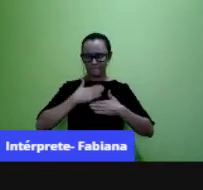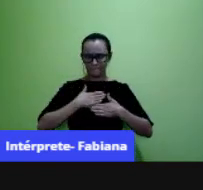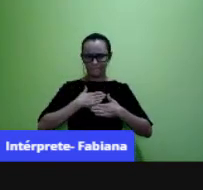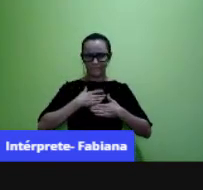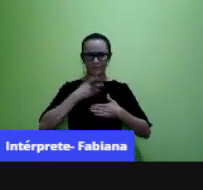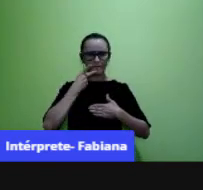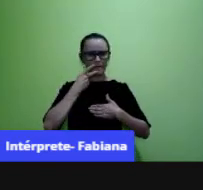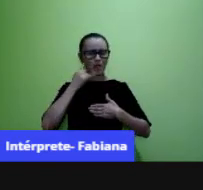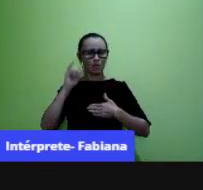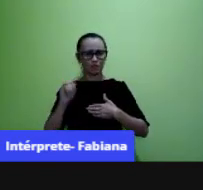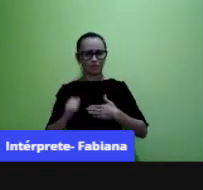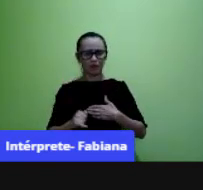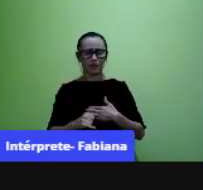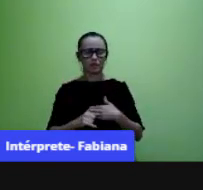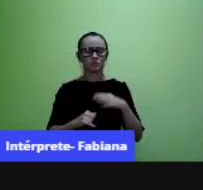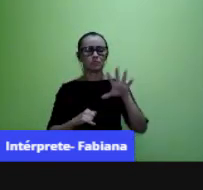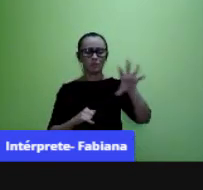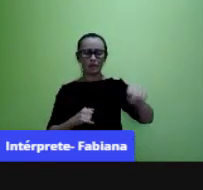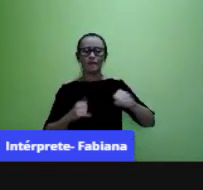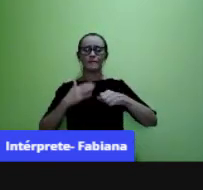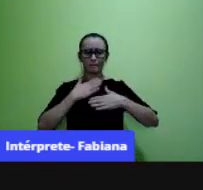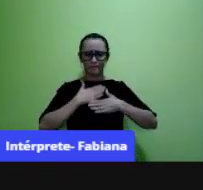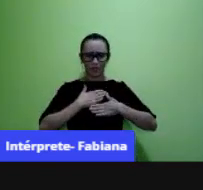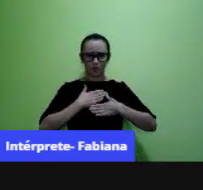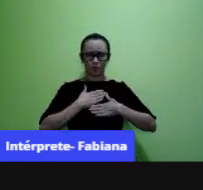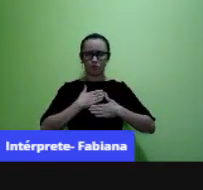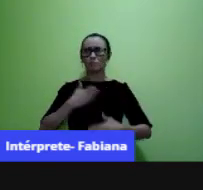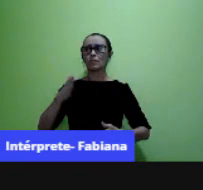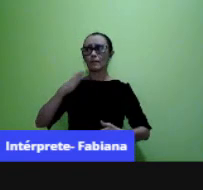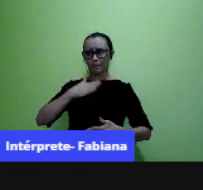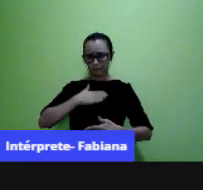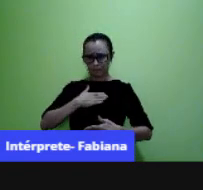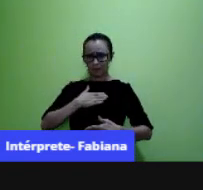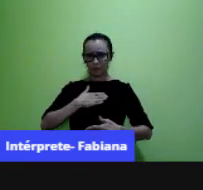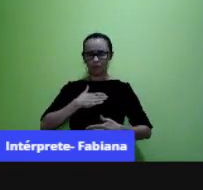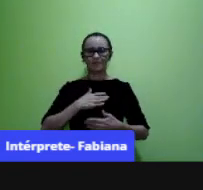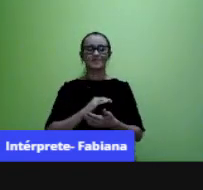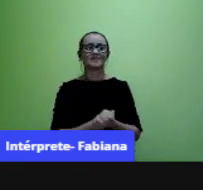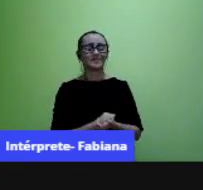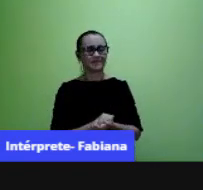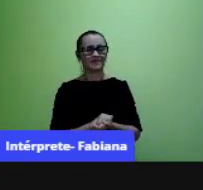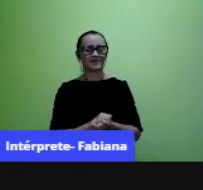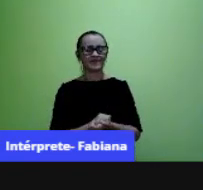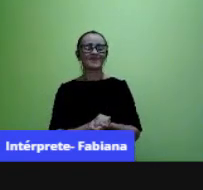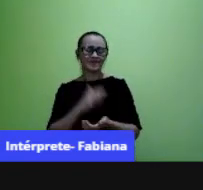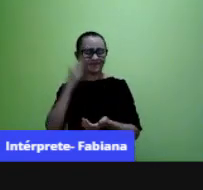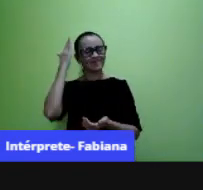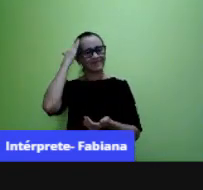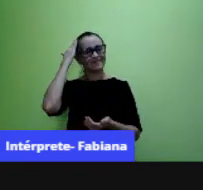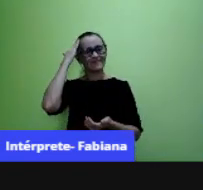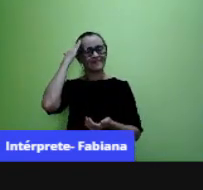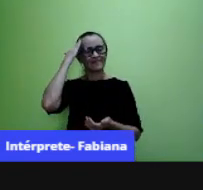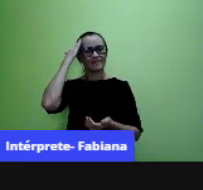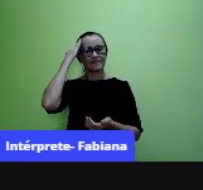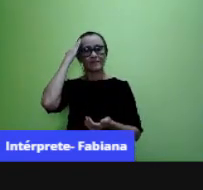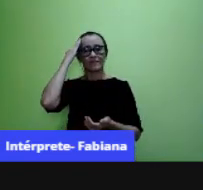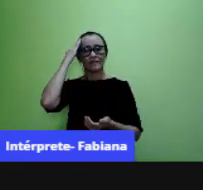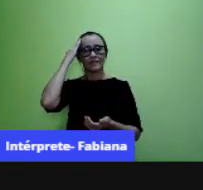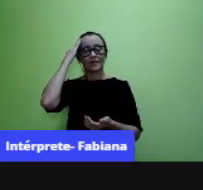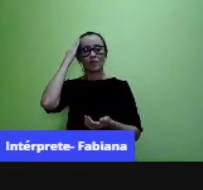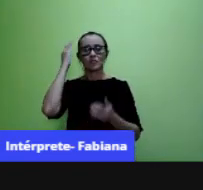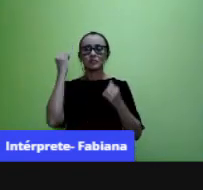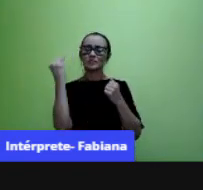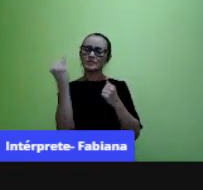mãe, tudo é dela. A gente sabe isso da parte do desenvolvimento motor cognitivo da criança. Então, a gente tem que respeitar